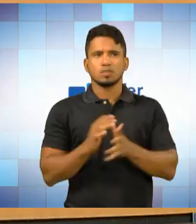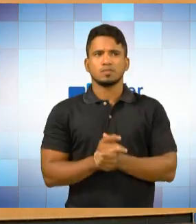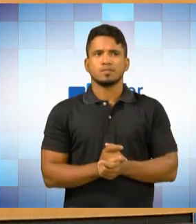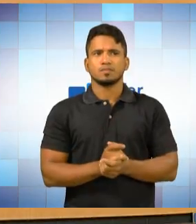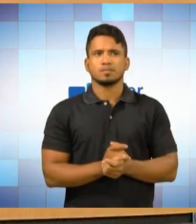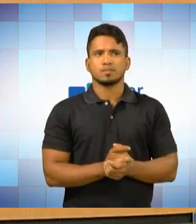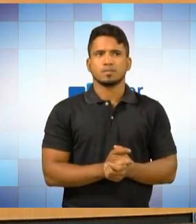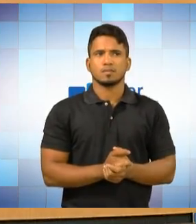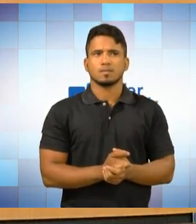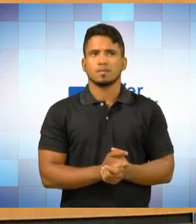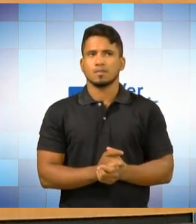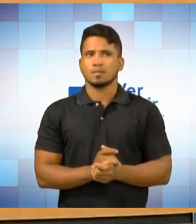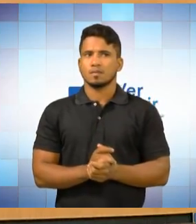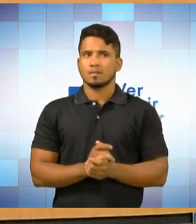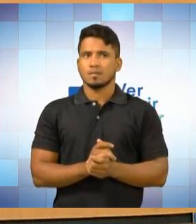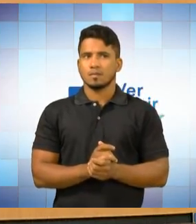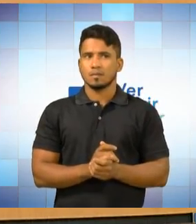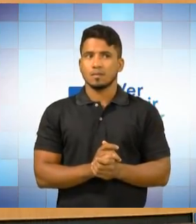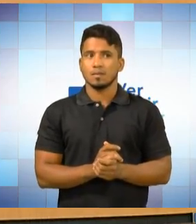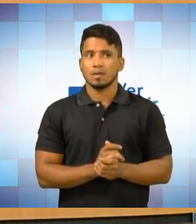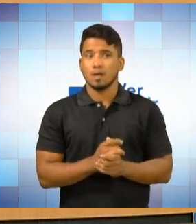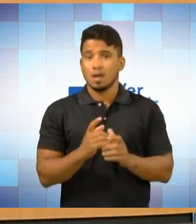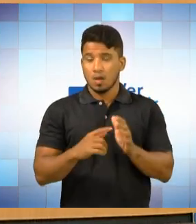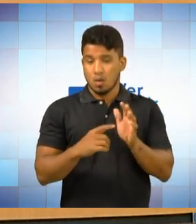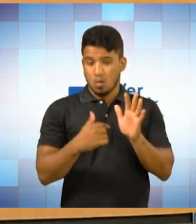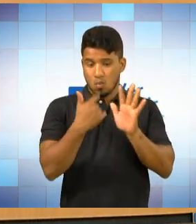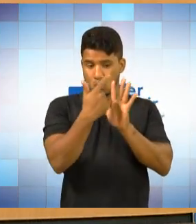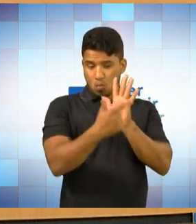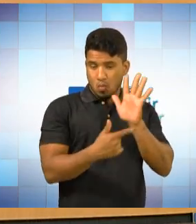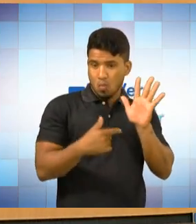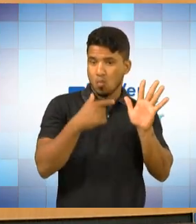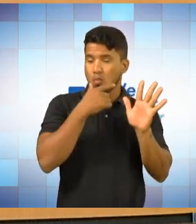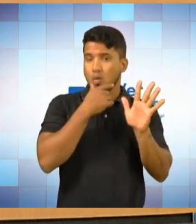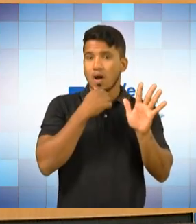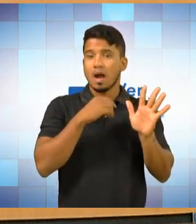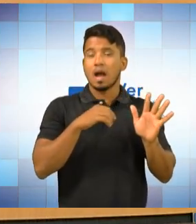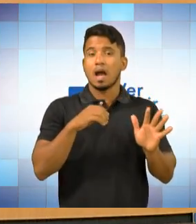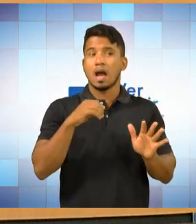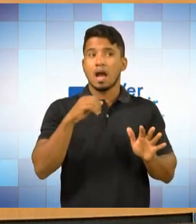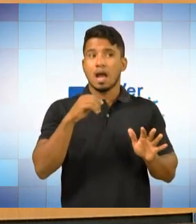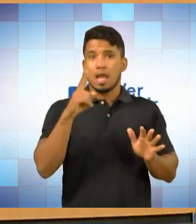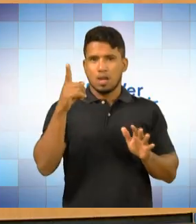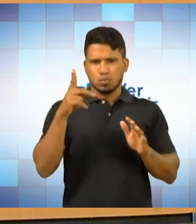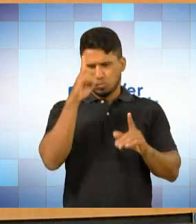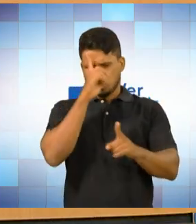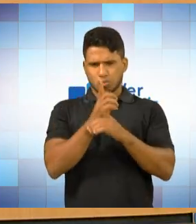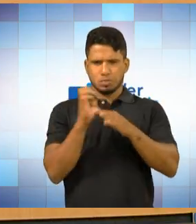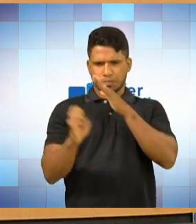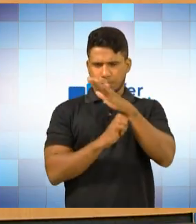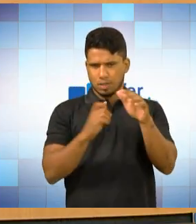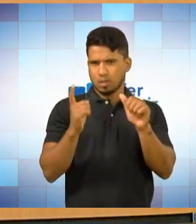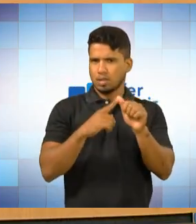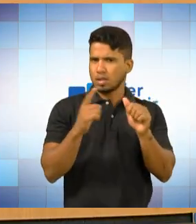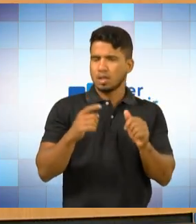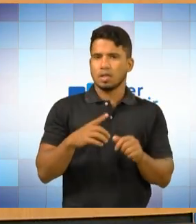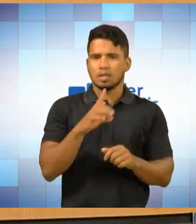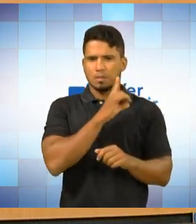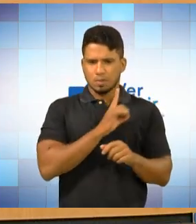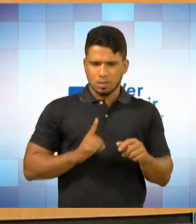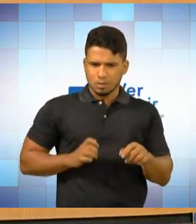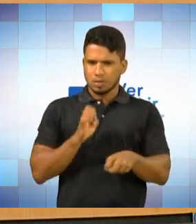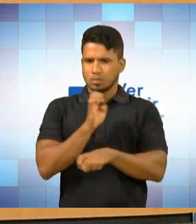Sebastião era alguém que estava começando, mas os demais, Abdo Nunes, que foi o primeiro presidente, era empresário. E né? deputado estadual.